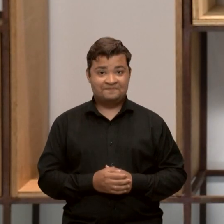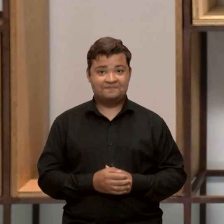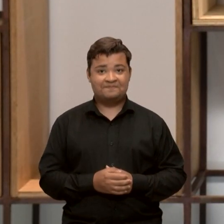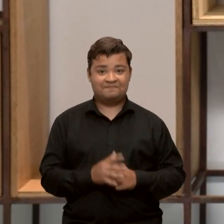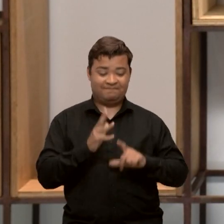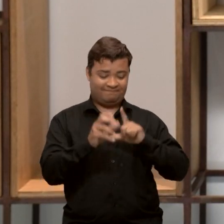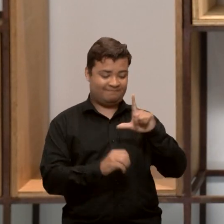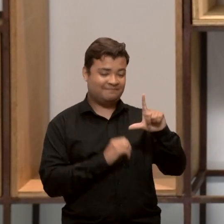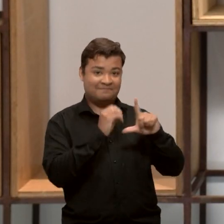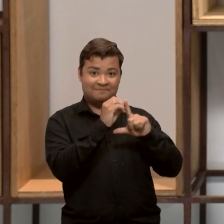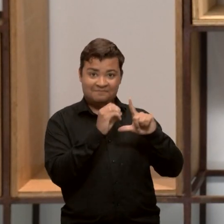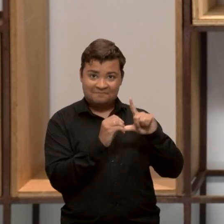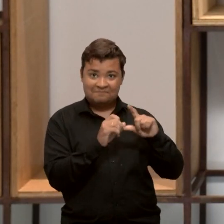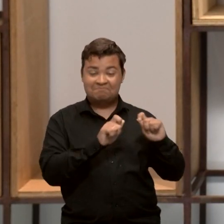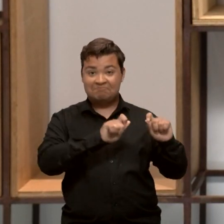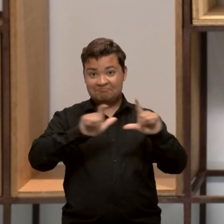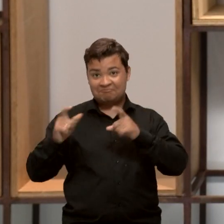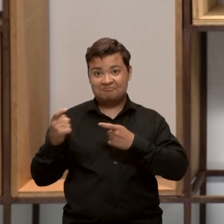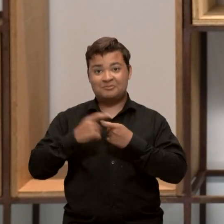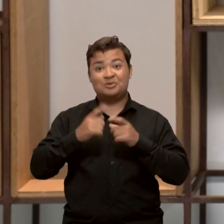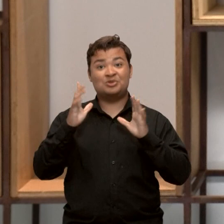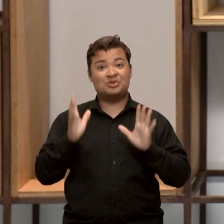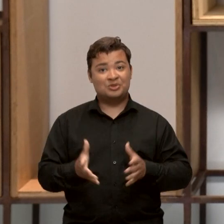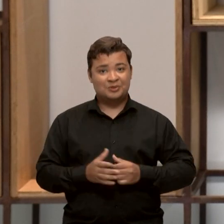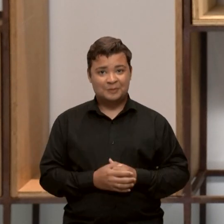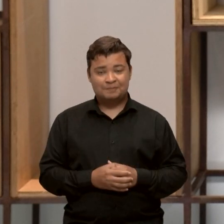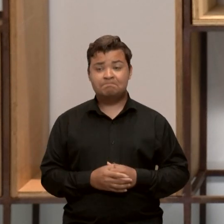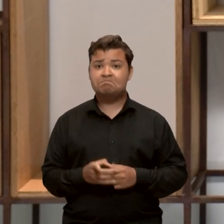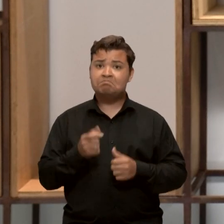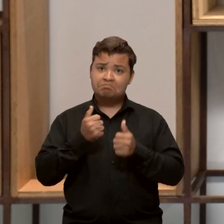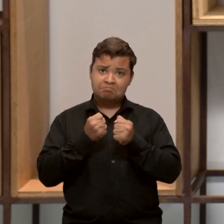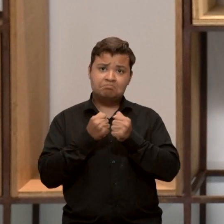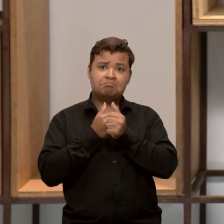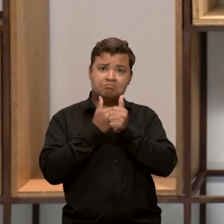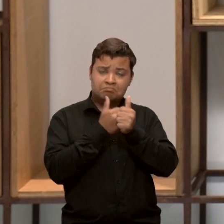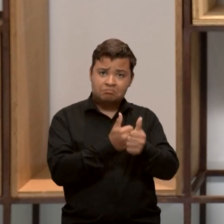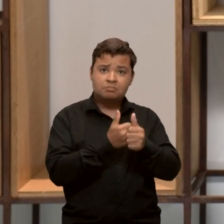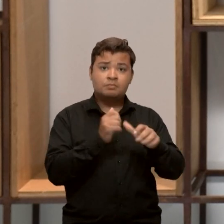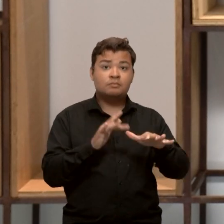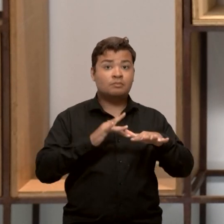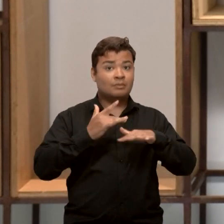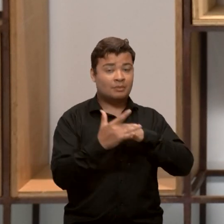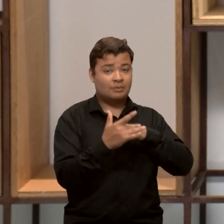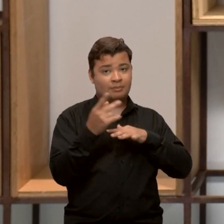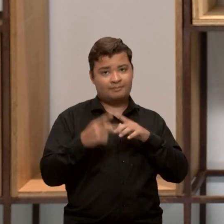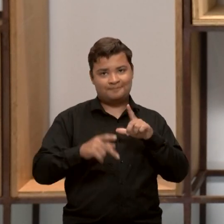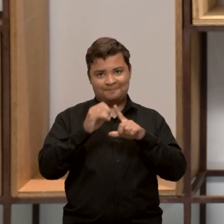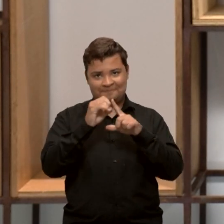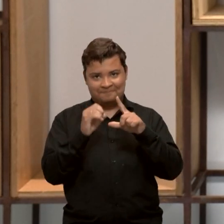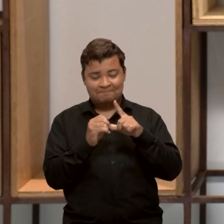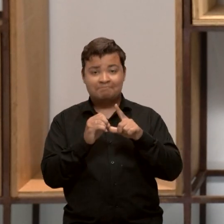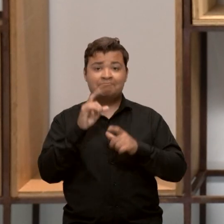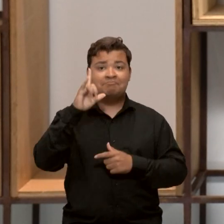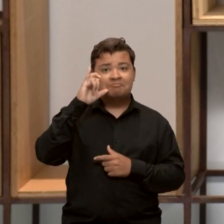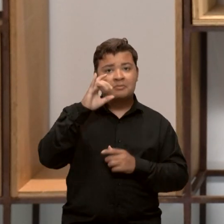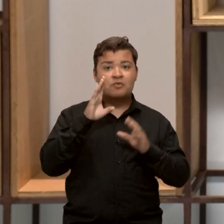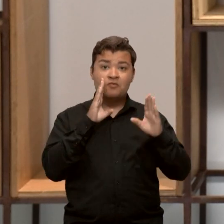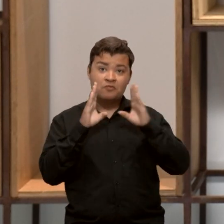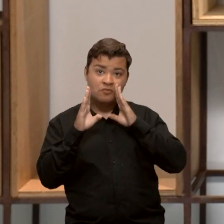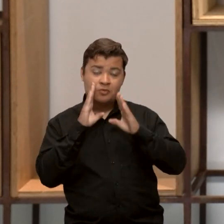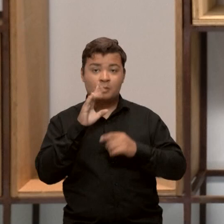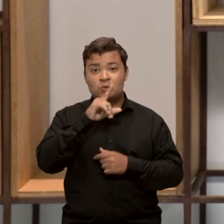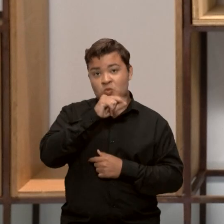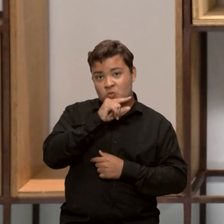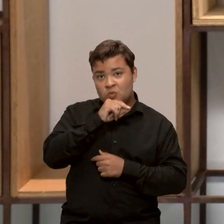Estamos de volta. Acompanhe a gente nas redes sociais da TV UFG. Estamos no Instagram, Facebook, Twitter